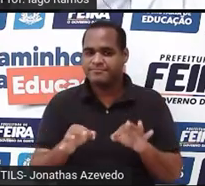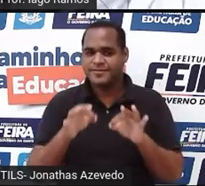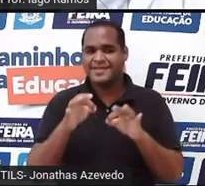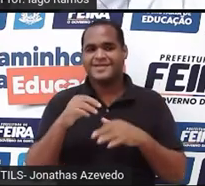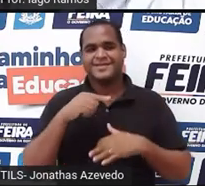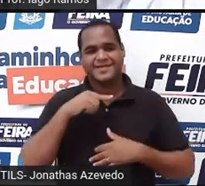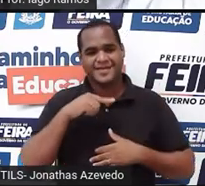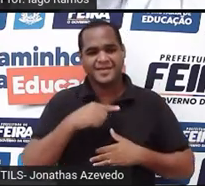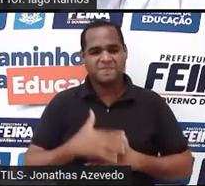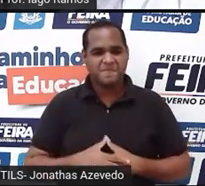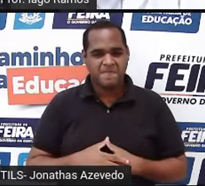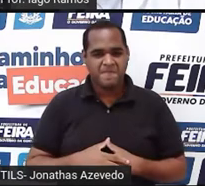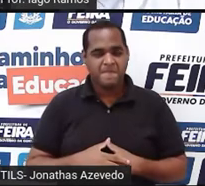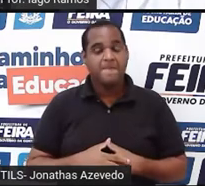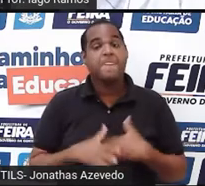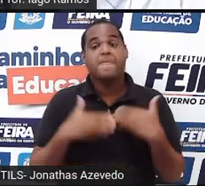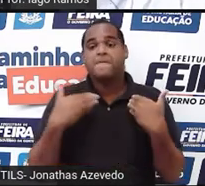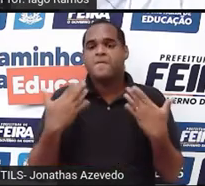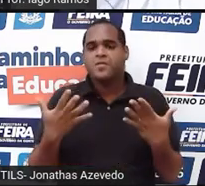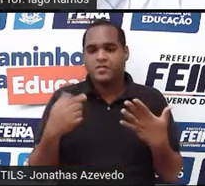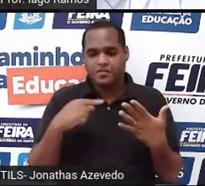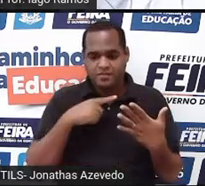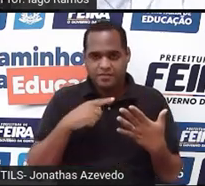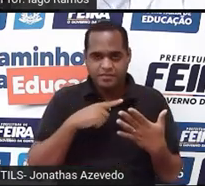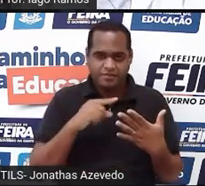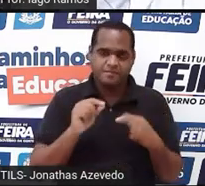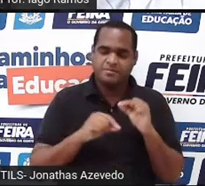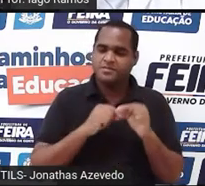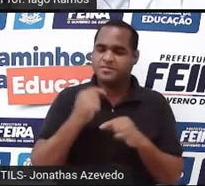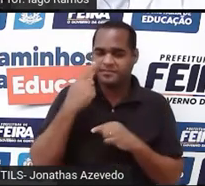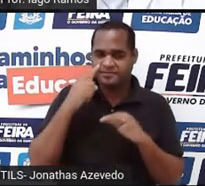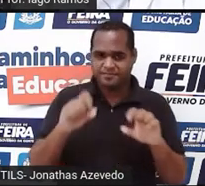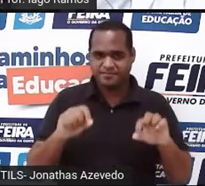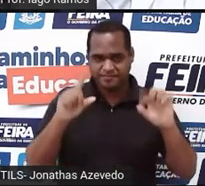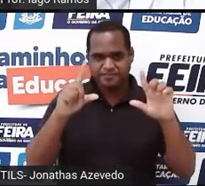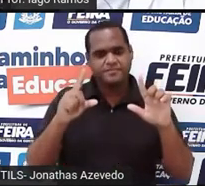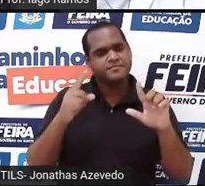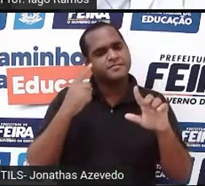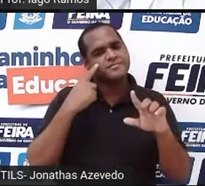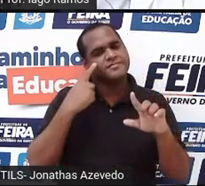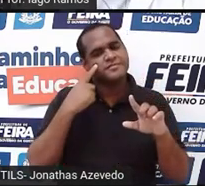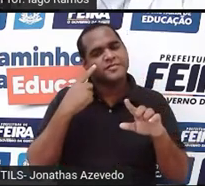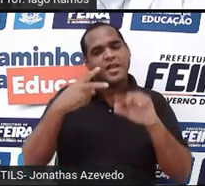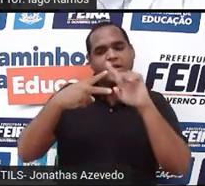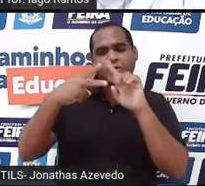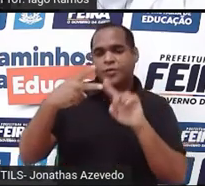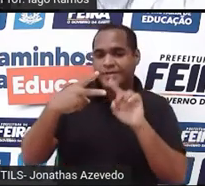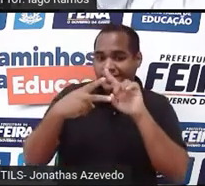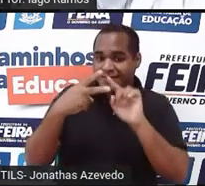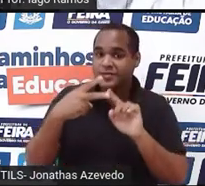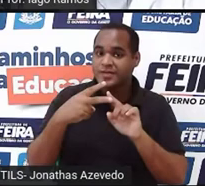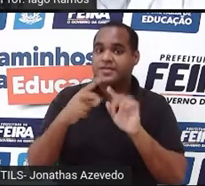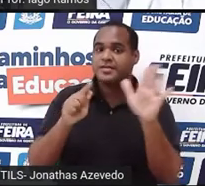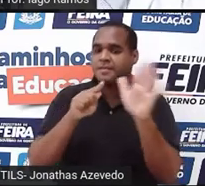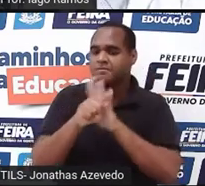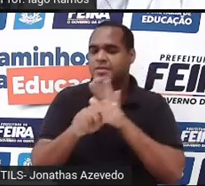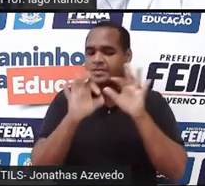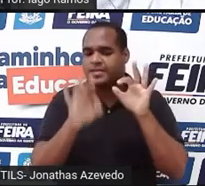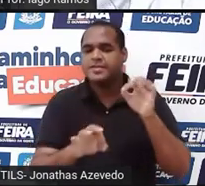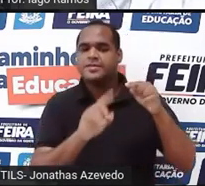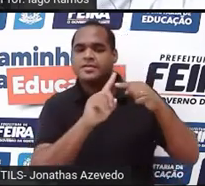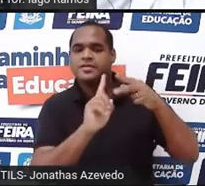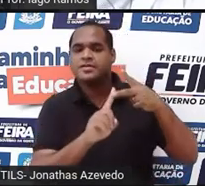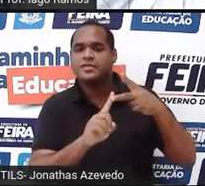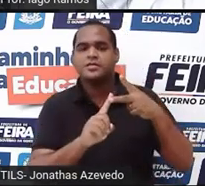Tá bom então na próxima tela qual dessas duas perguntas é pergunta correta